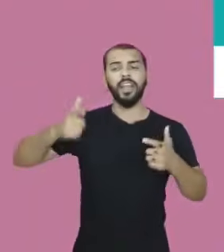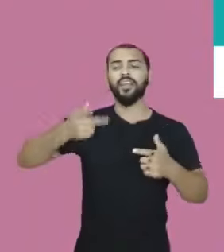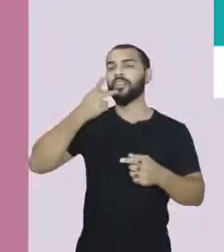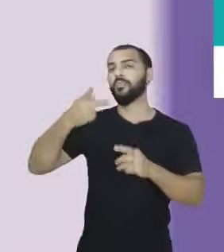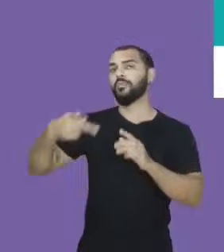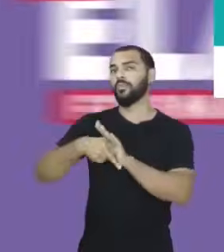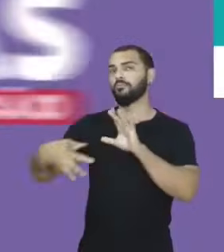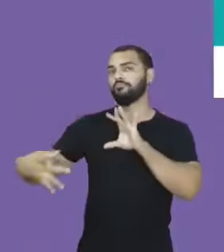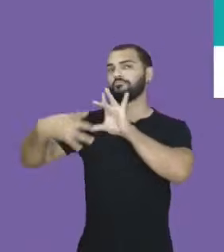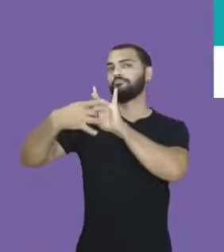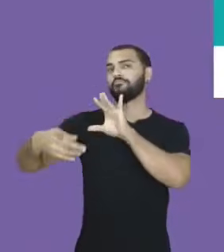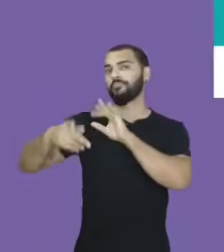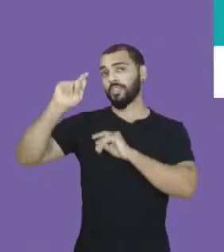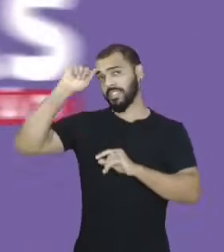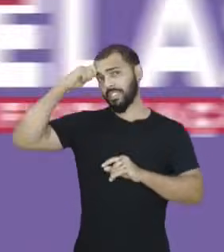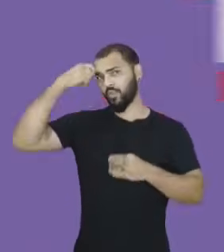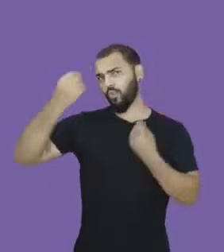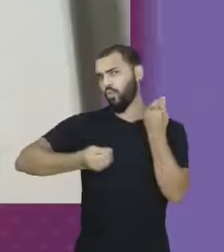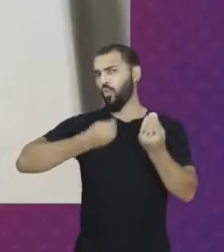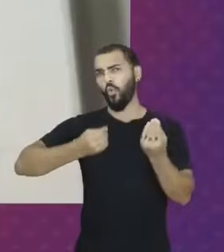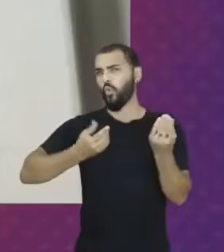governar.